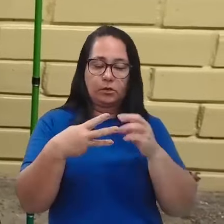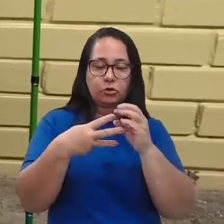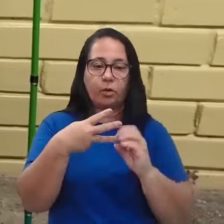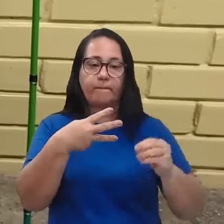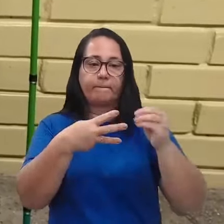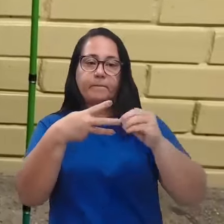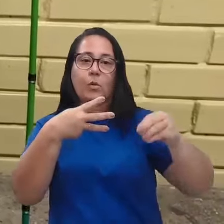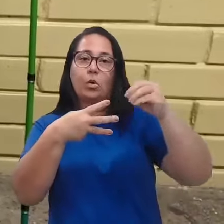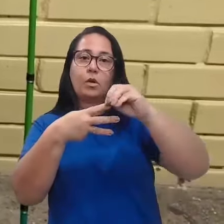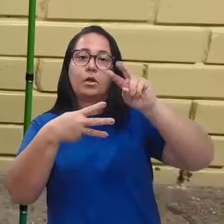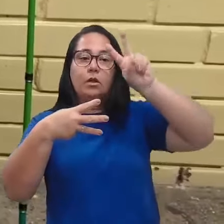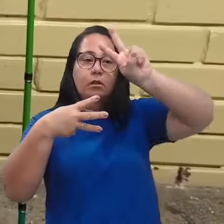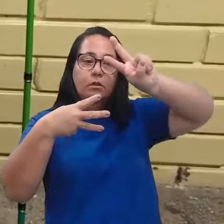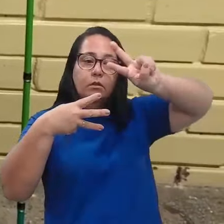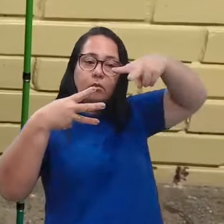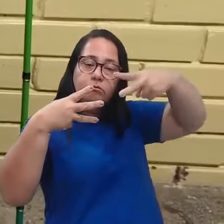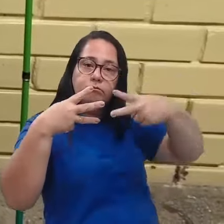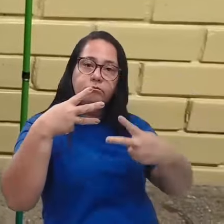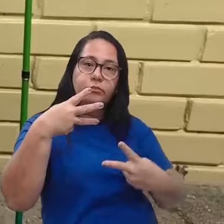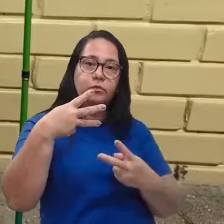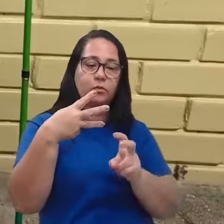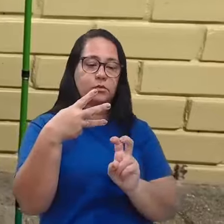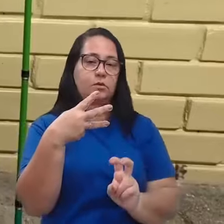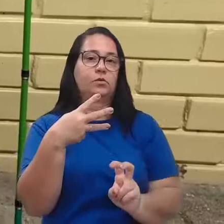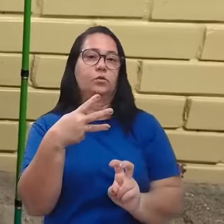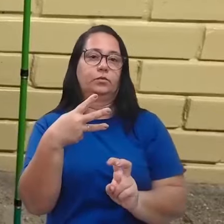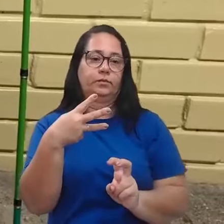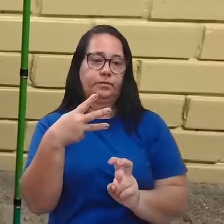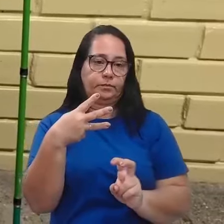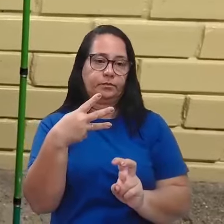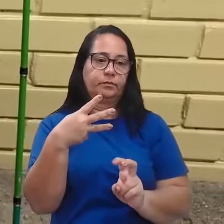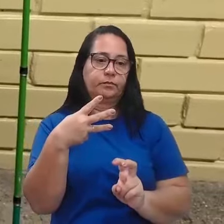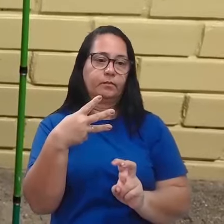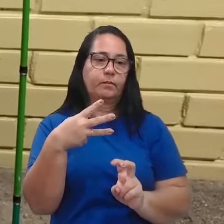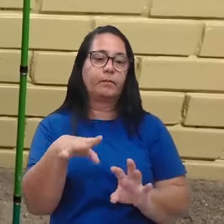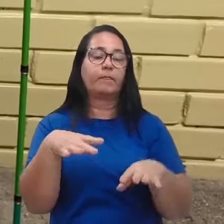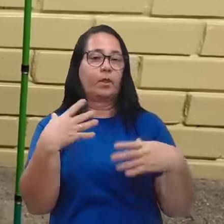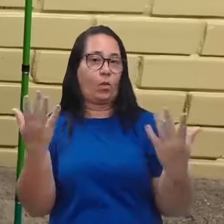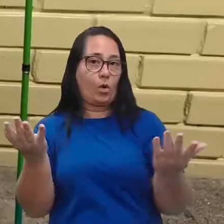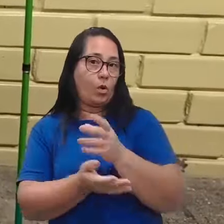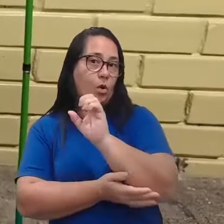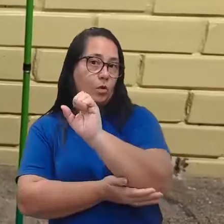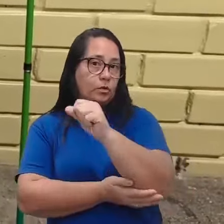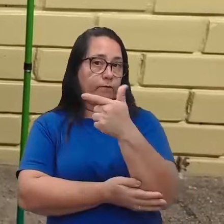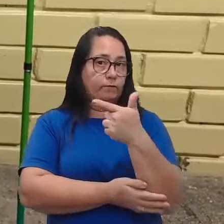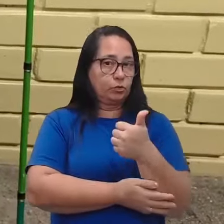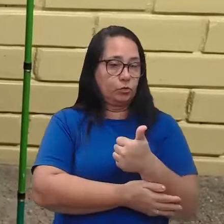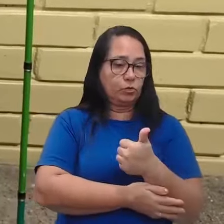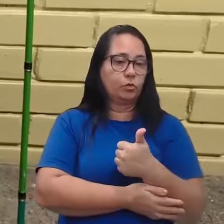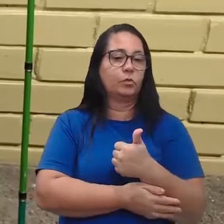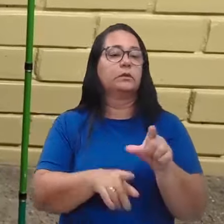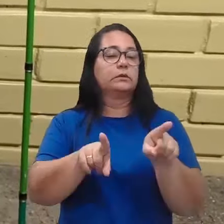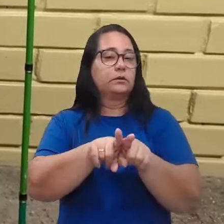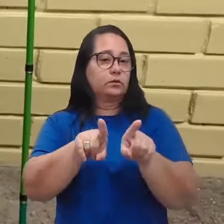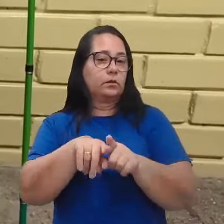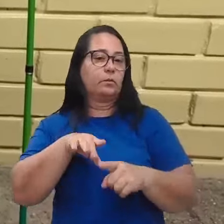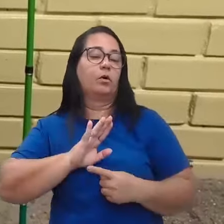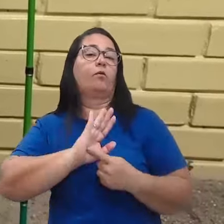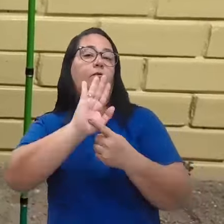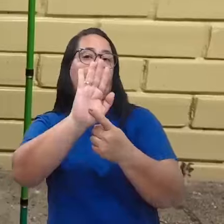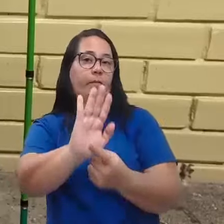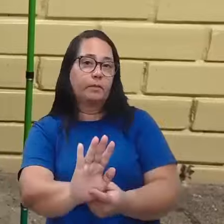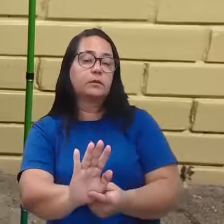e descer essa que vale cinco. Oitocentos e vinte e um. E dessa forma, eu vou representando os